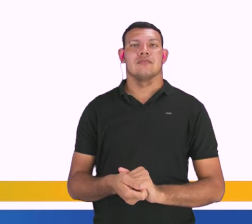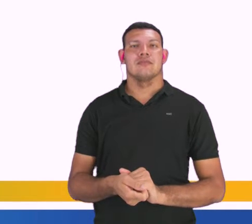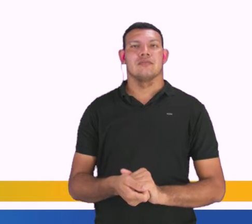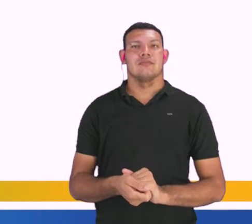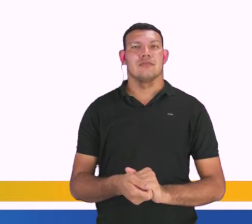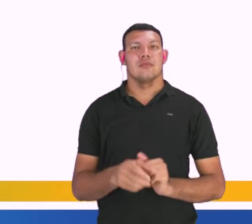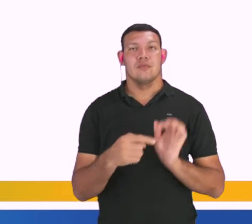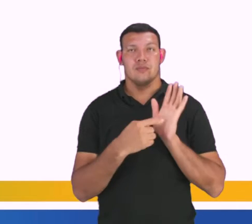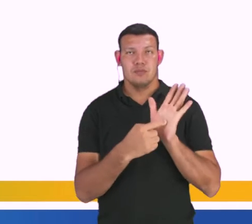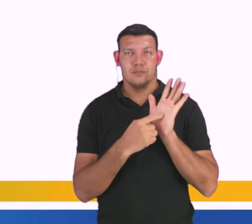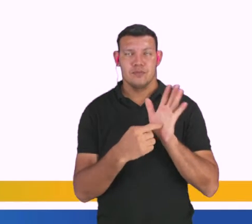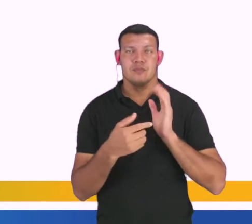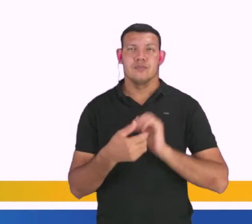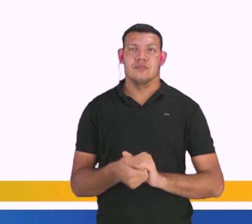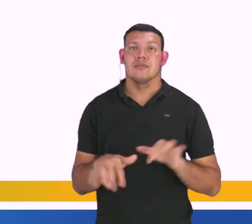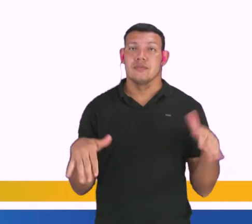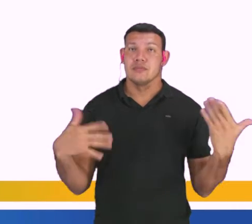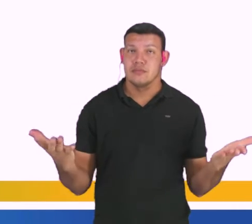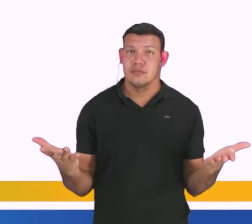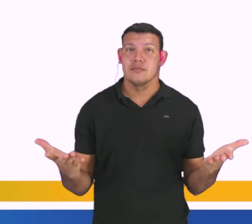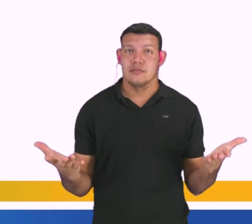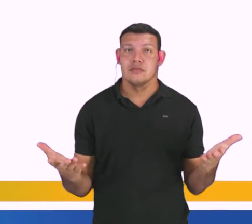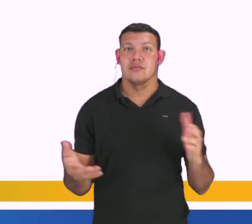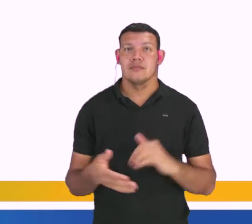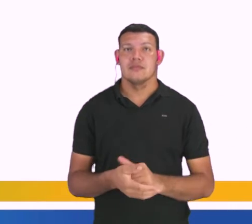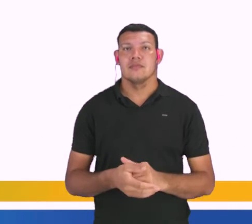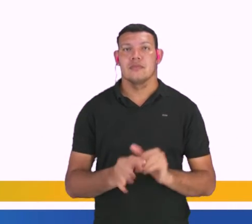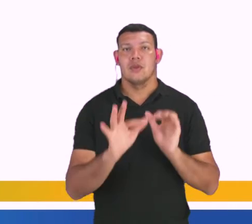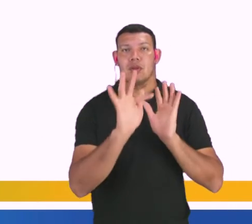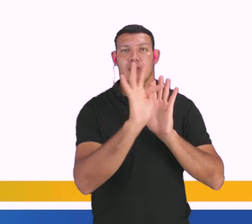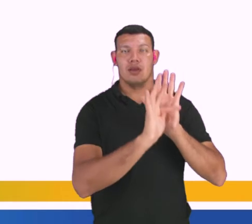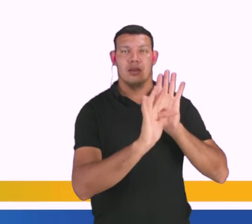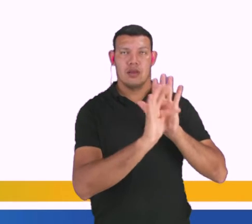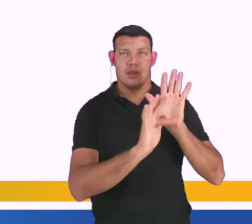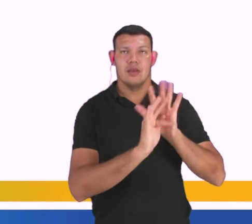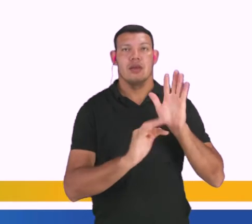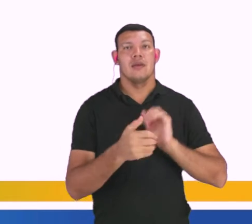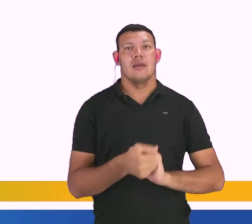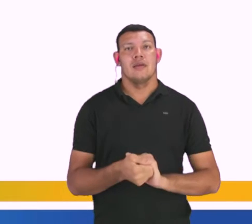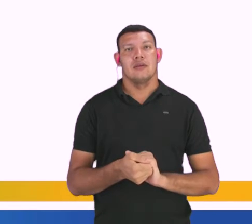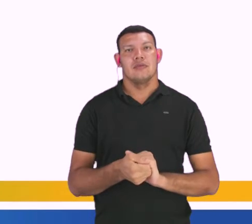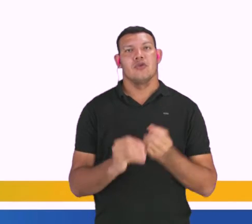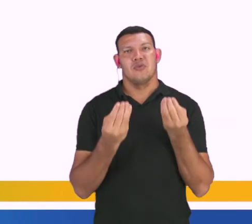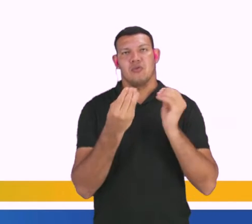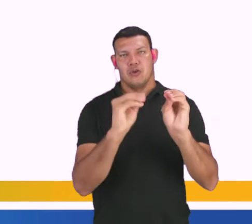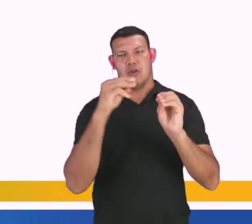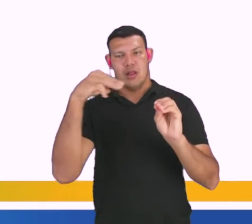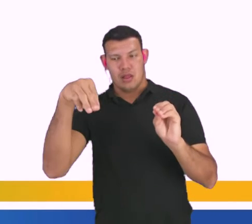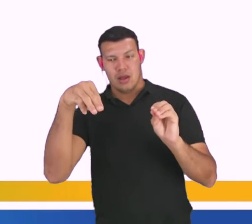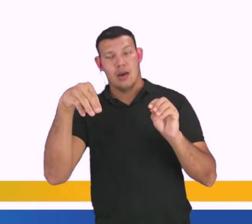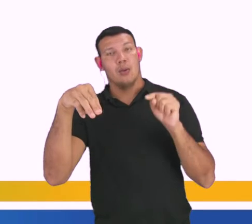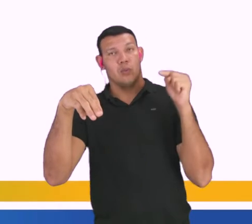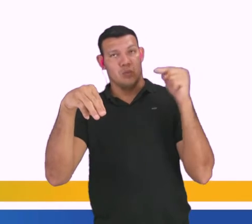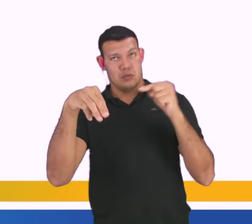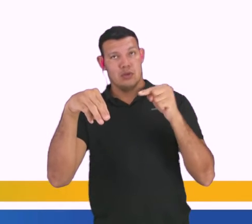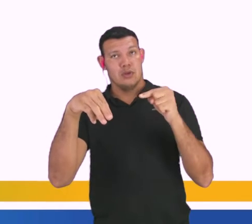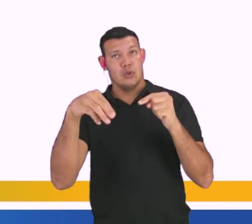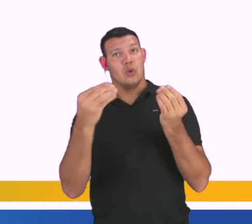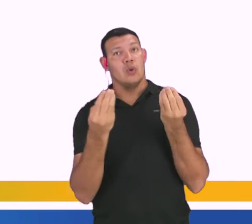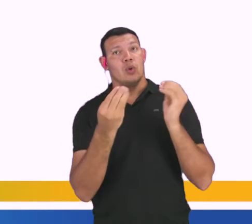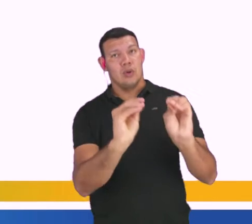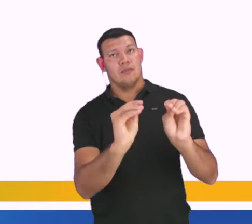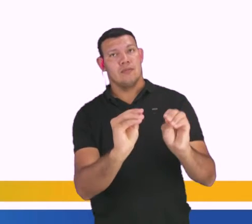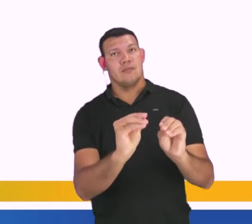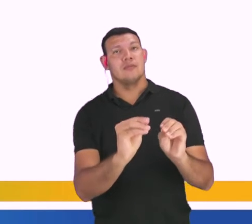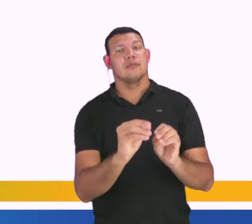do volume, como está mostrado aí. A partir daí, você pega na equação da força-peso e no lugar de colocar a massa, você coloca densidade e volume,